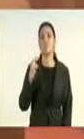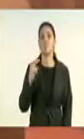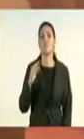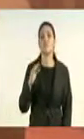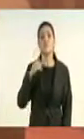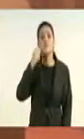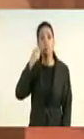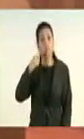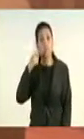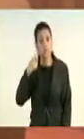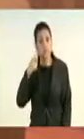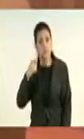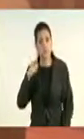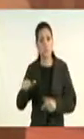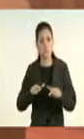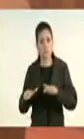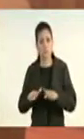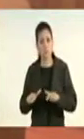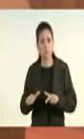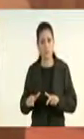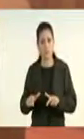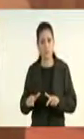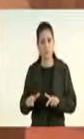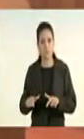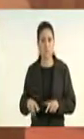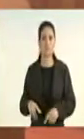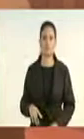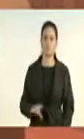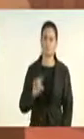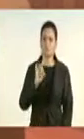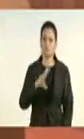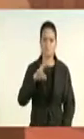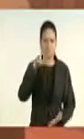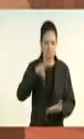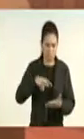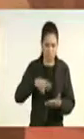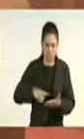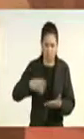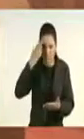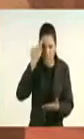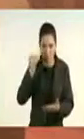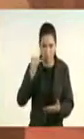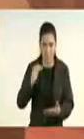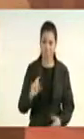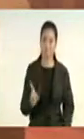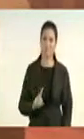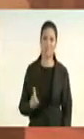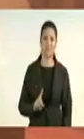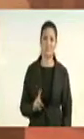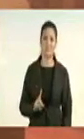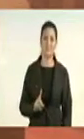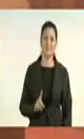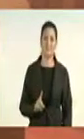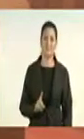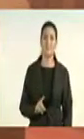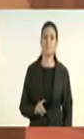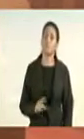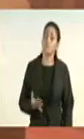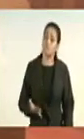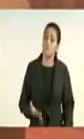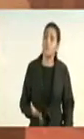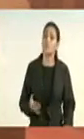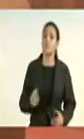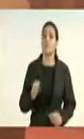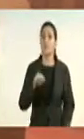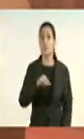advocacia, não basta ser alfabetizados. Se forem do Ministério Público ou da magistratura, ingressam através de concurso público. E